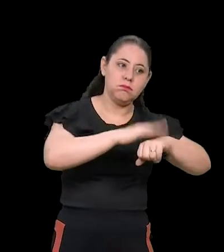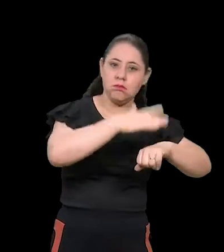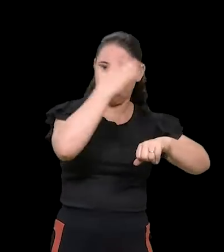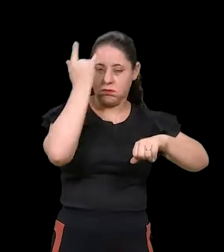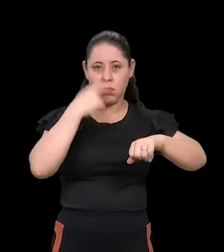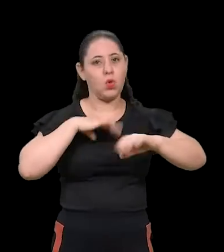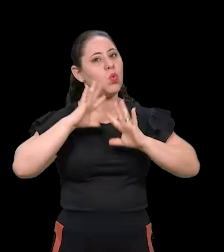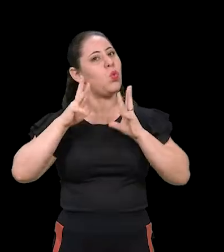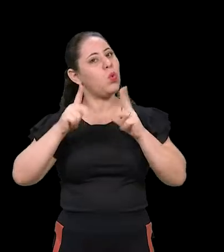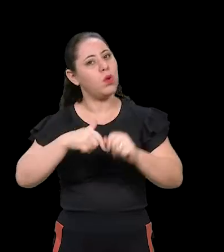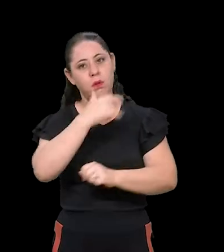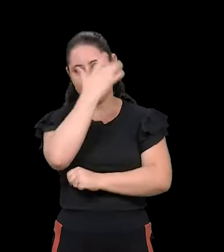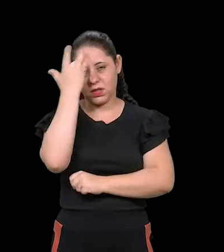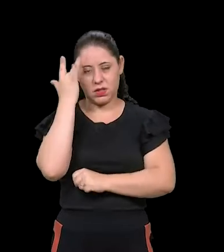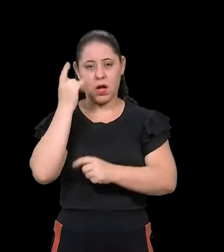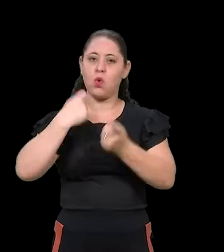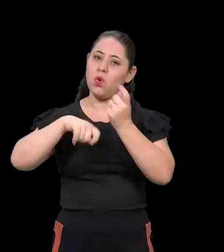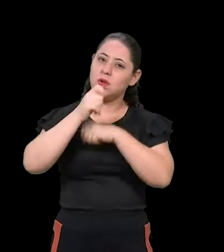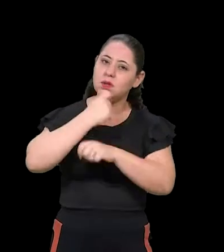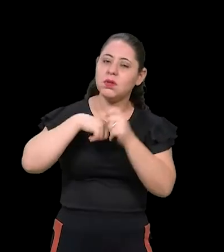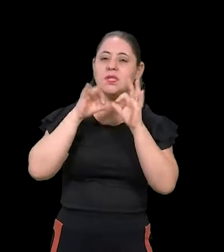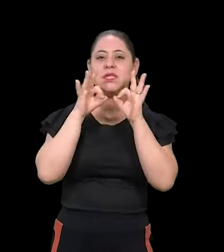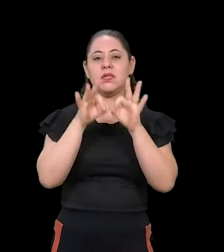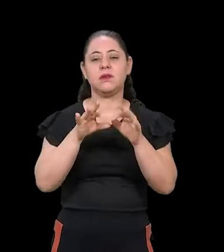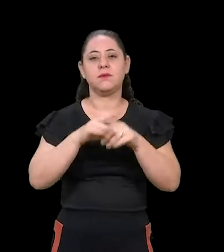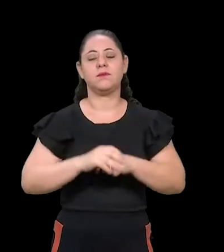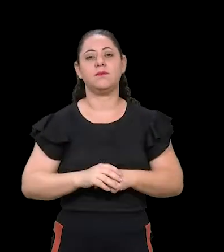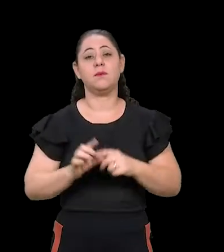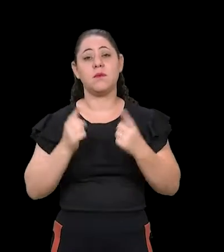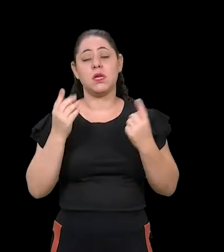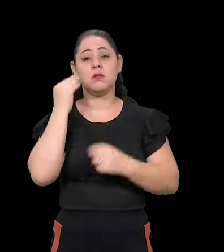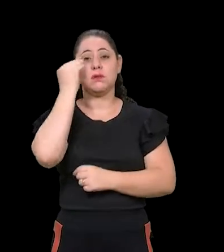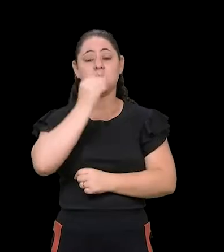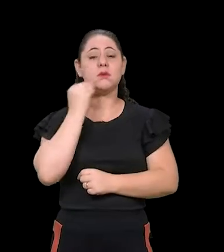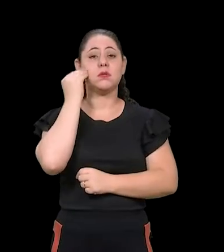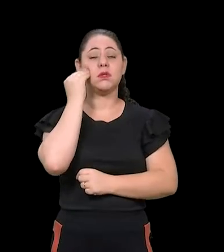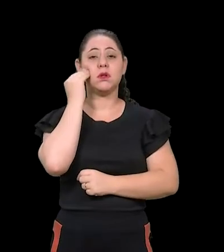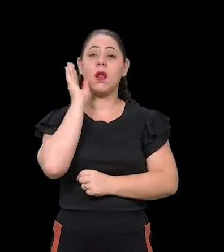né? Mas é uma experiência muito legal de